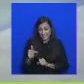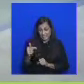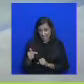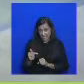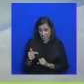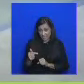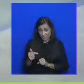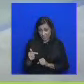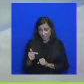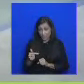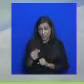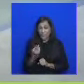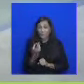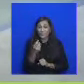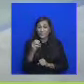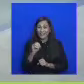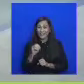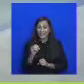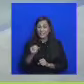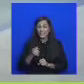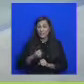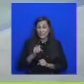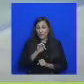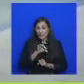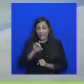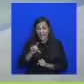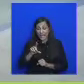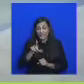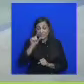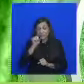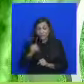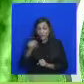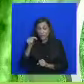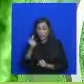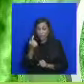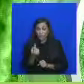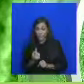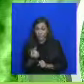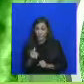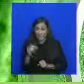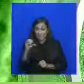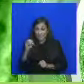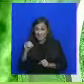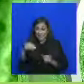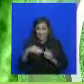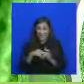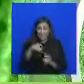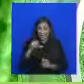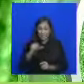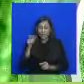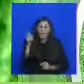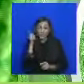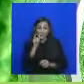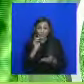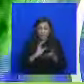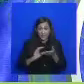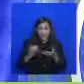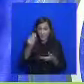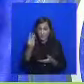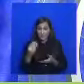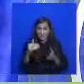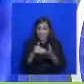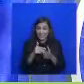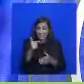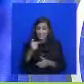com 10 números cada, e você tem que marcar pelo menos um número em cada uma entre 0 e 9, e ganha quem tiver de 3 a